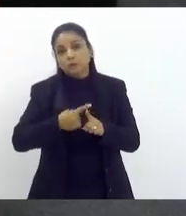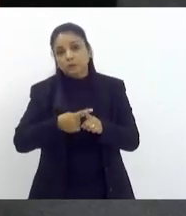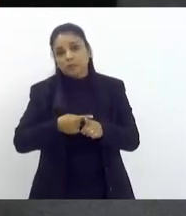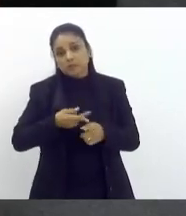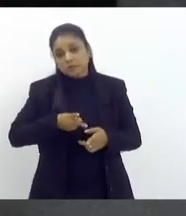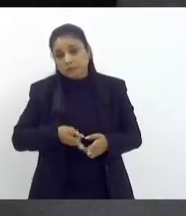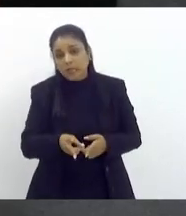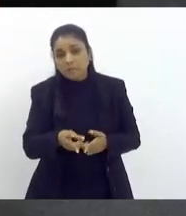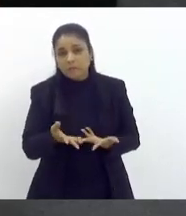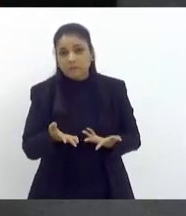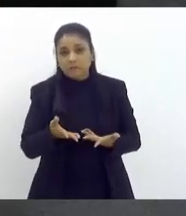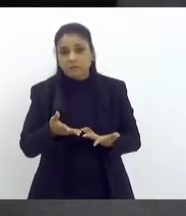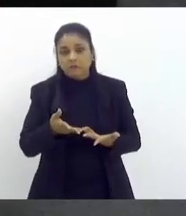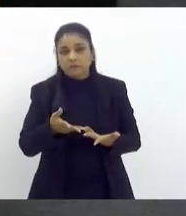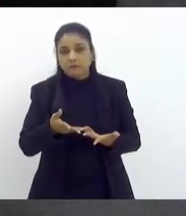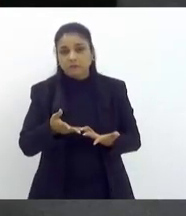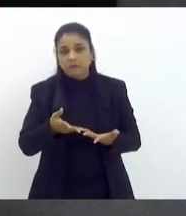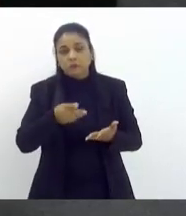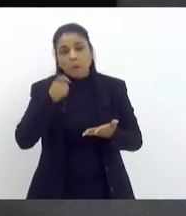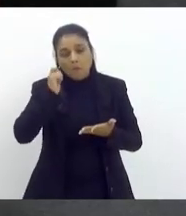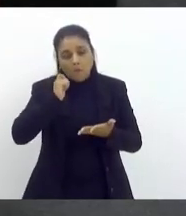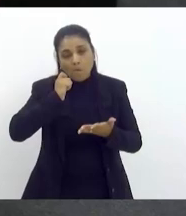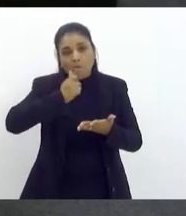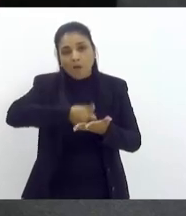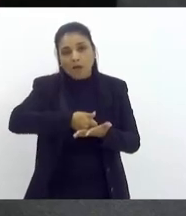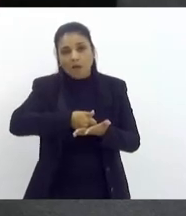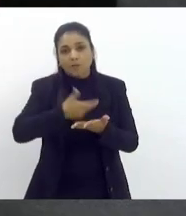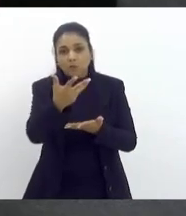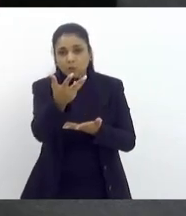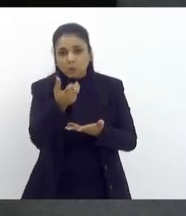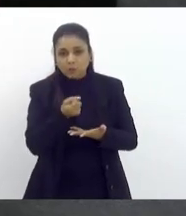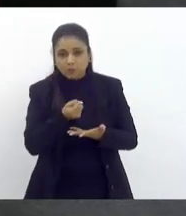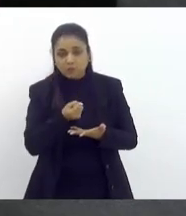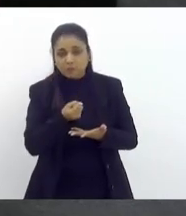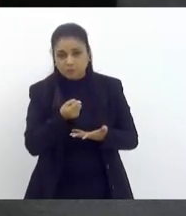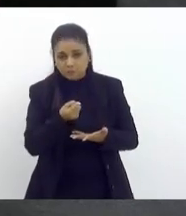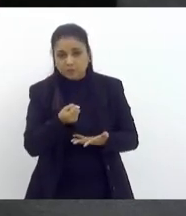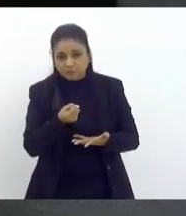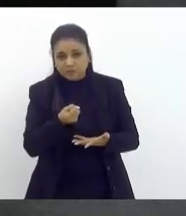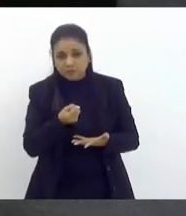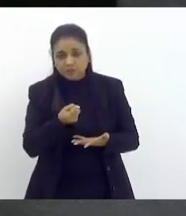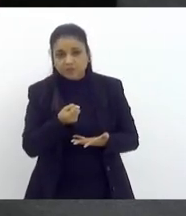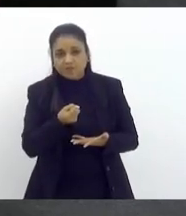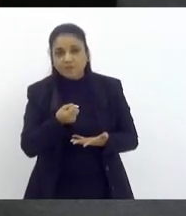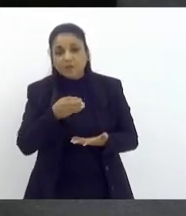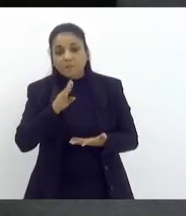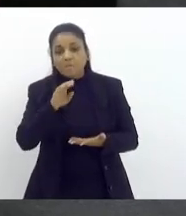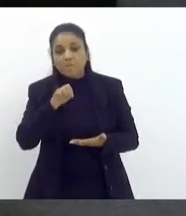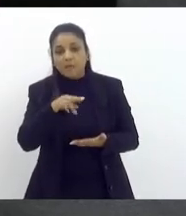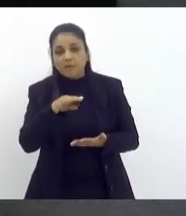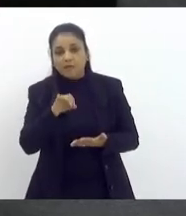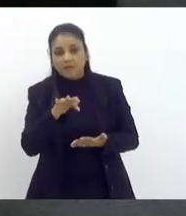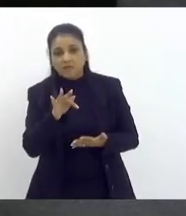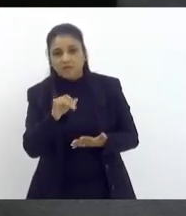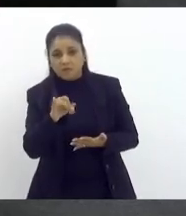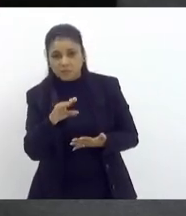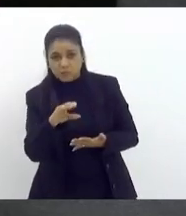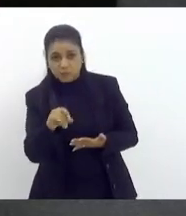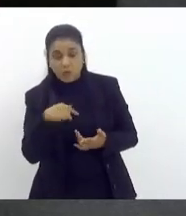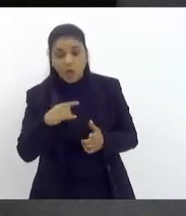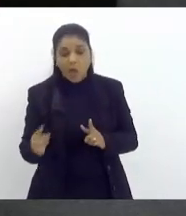e permanente do pagamento desse benefício que às vezes a senhora Presidente é a única forma